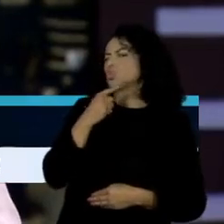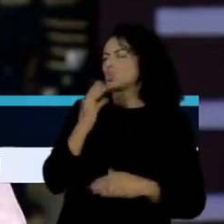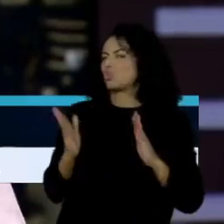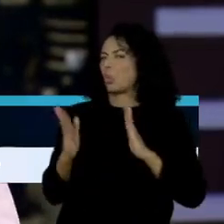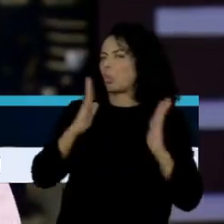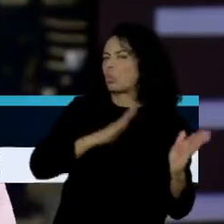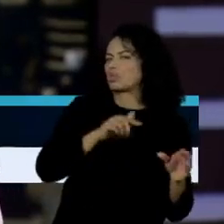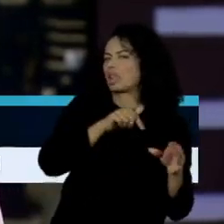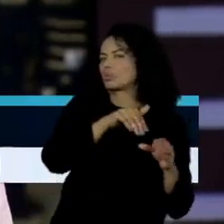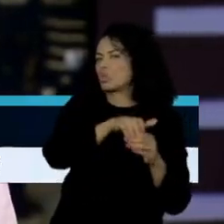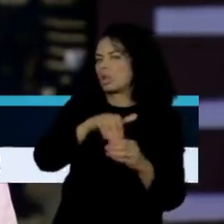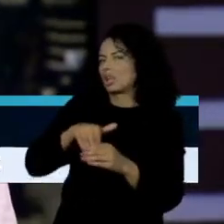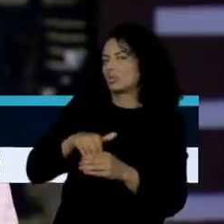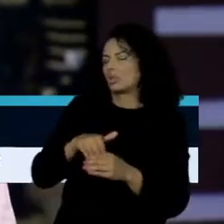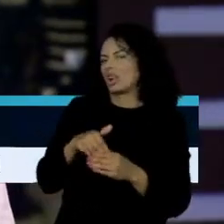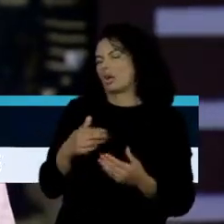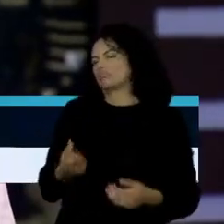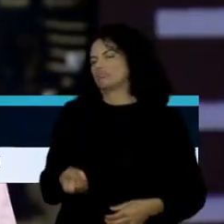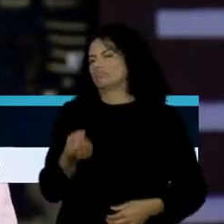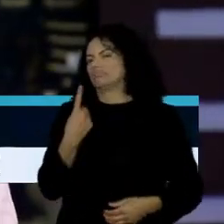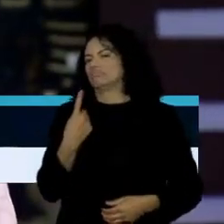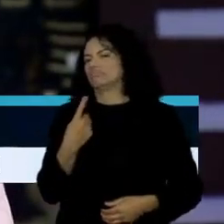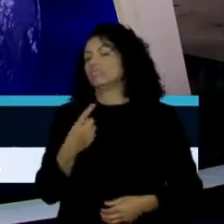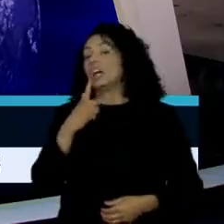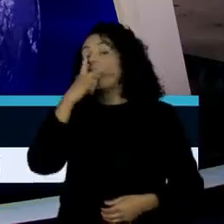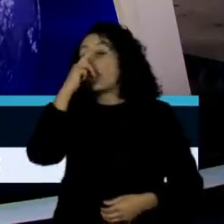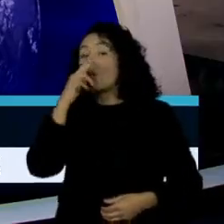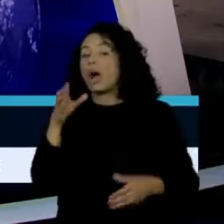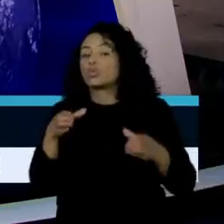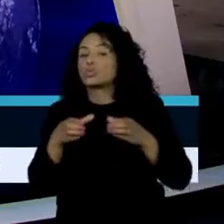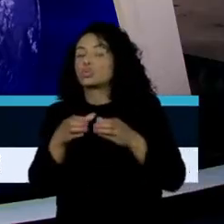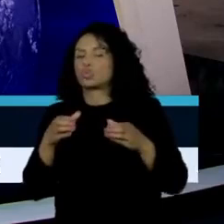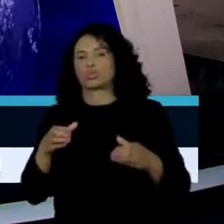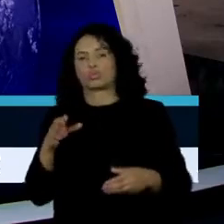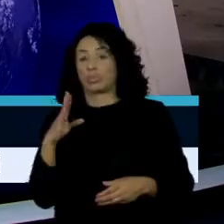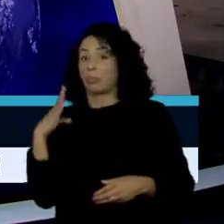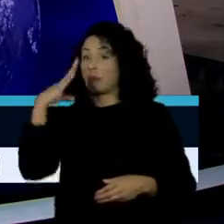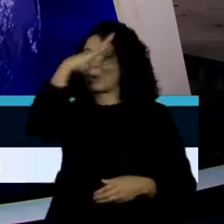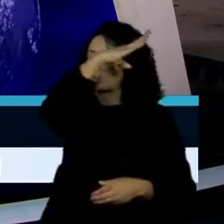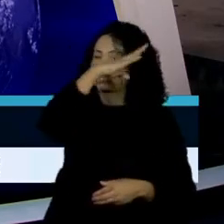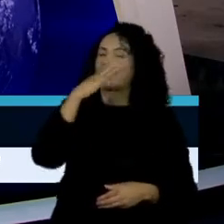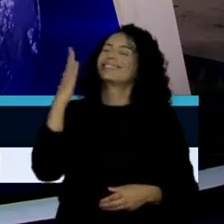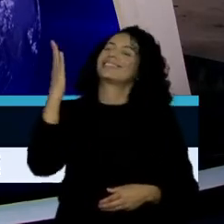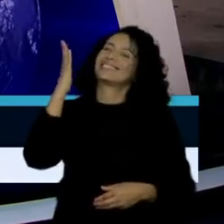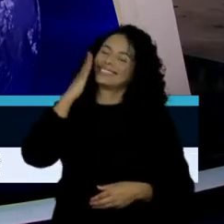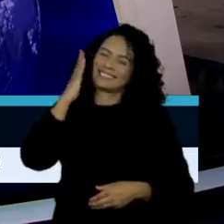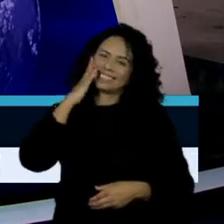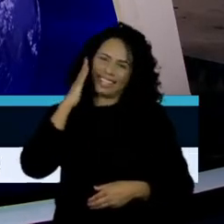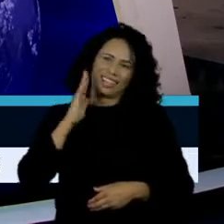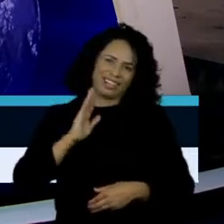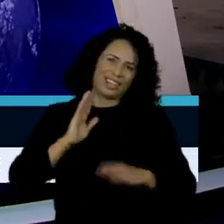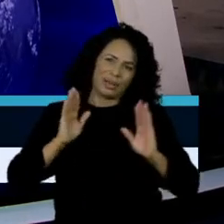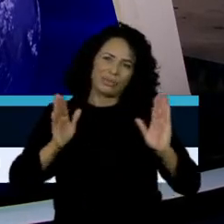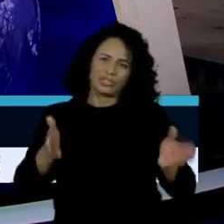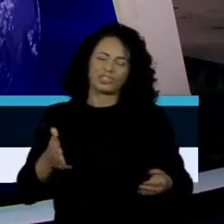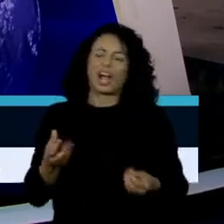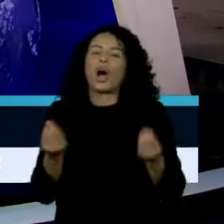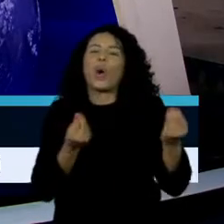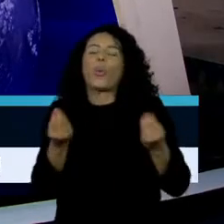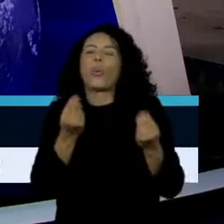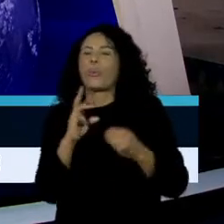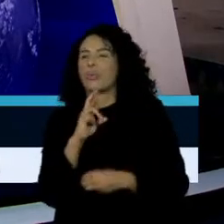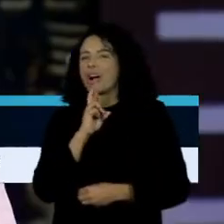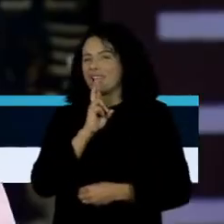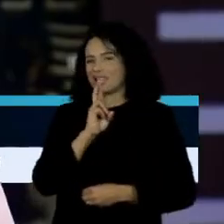que já está claro para muitos analistas políticos que é uma jogada política para começar já a minar eventual resultado